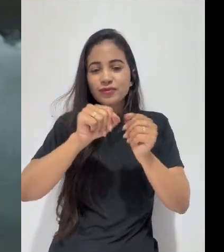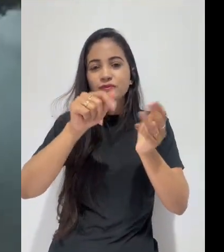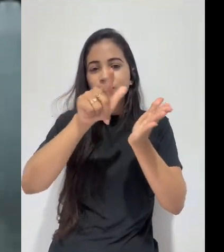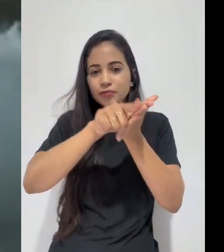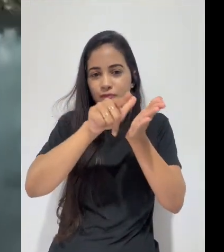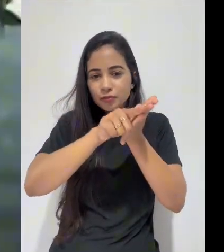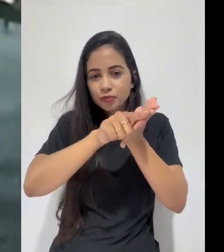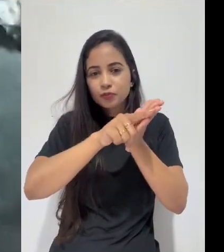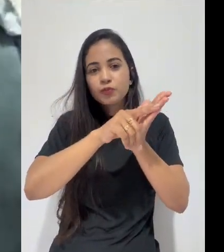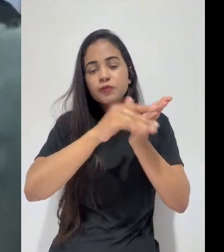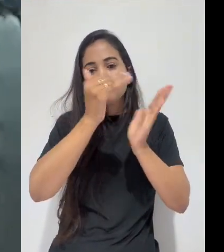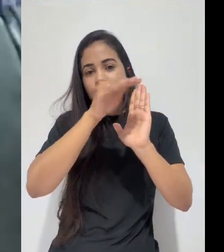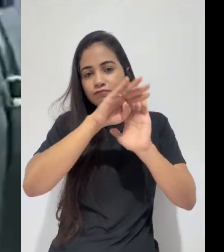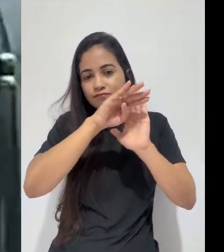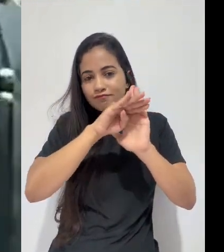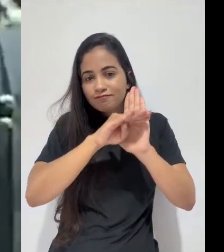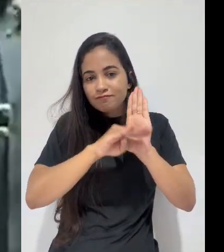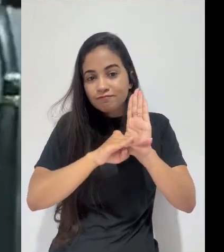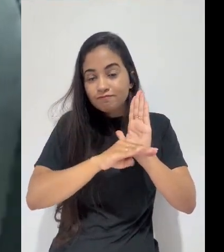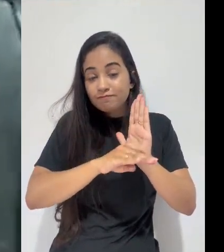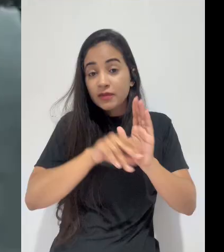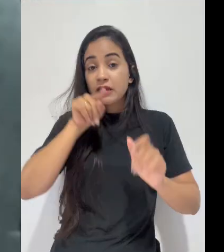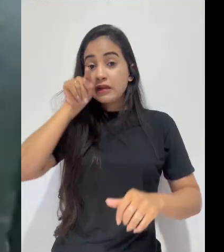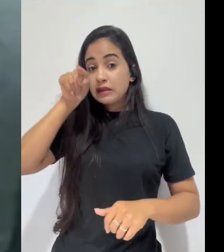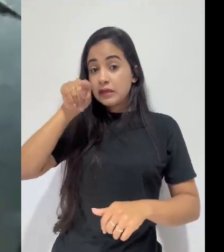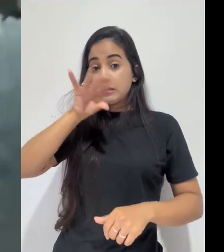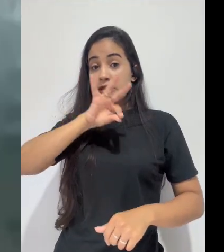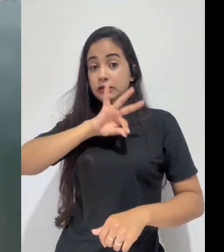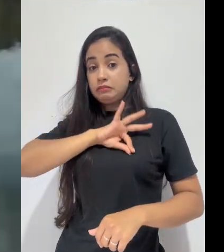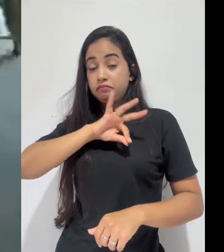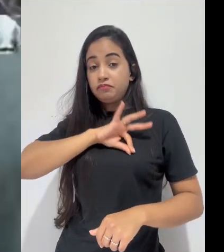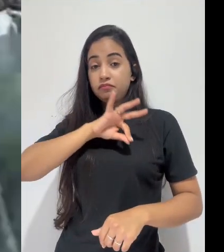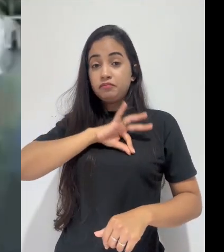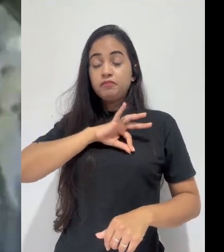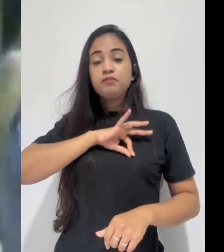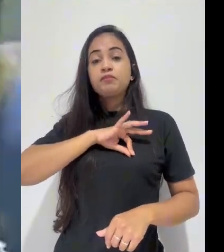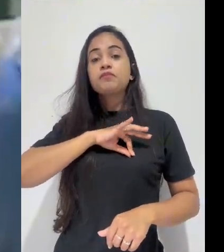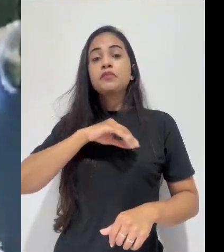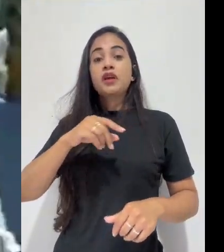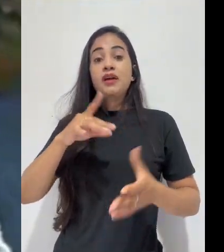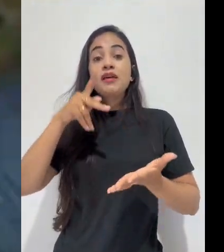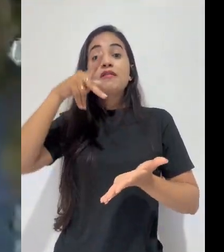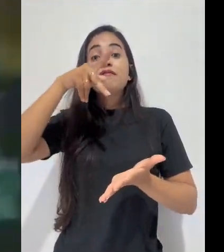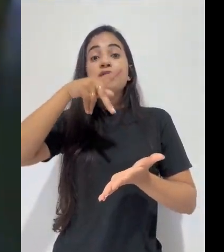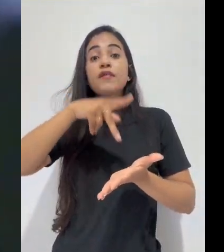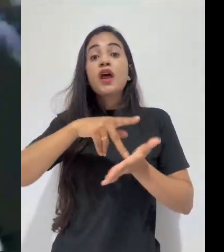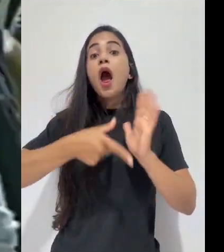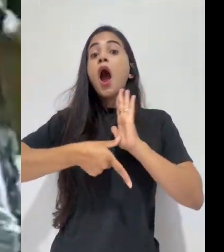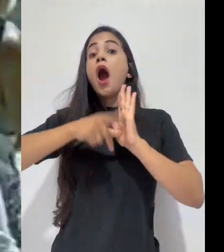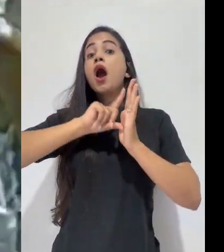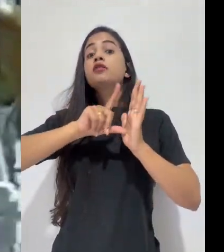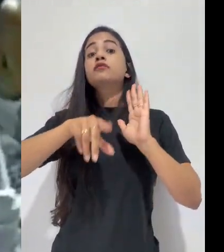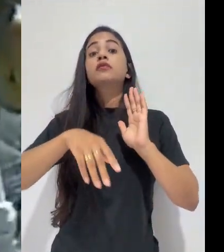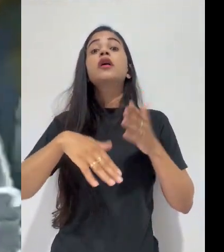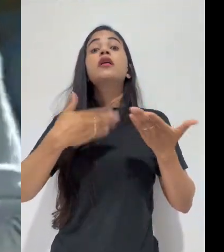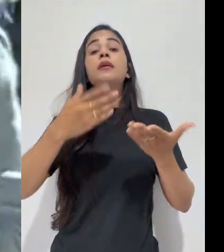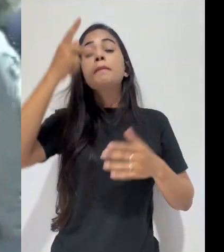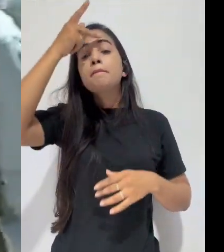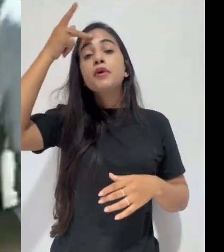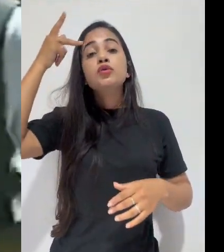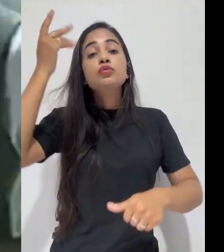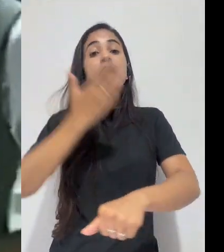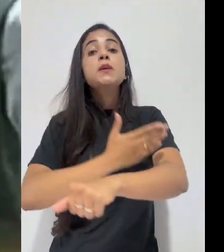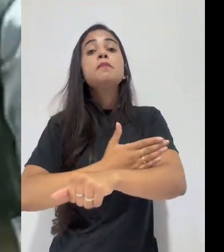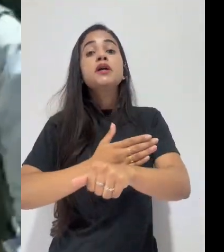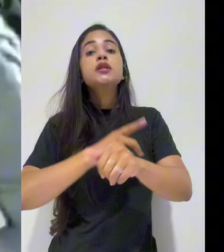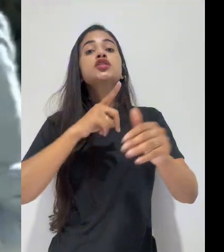igual à anterior. Entretanto, na delegacia, os funcionários da firma alegaram que na ficha original não constava a exigência